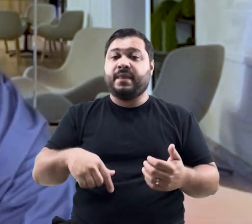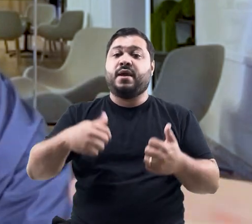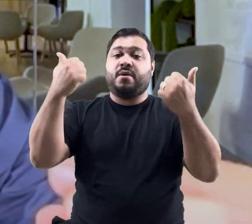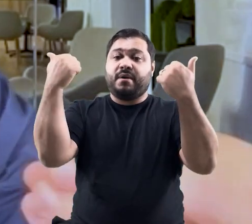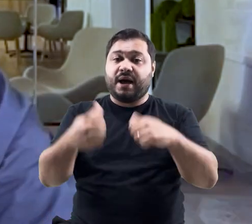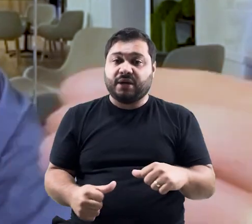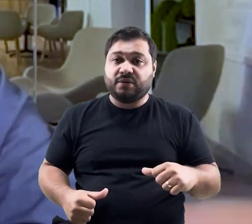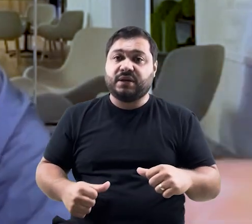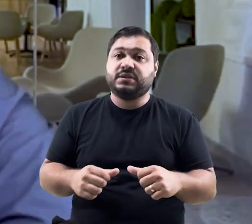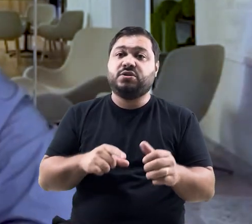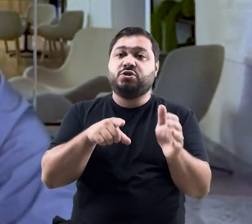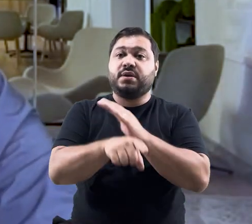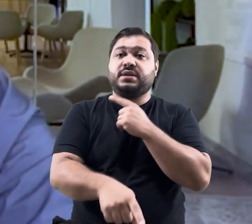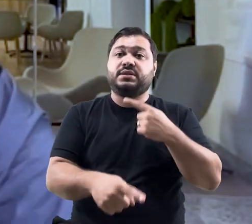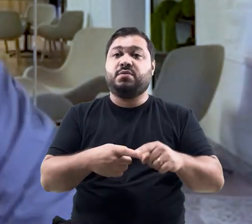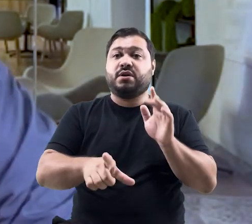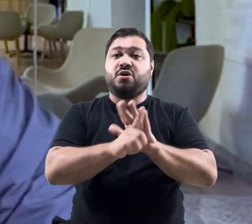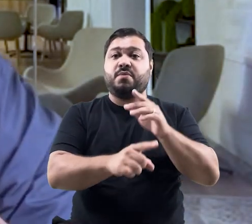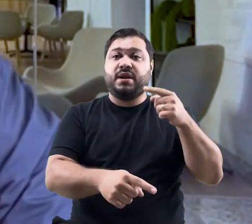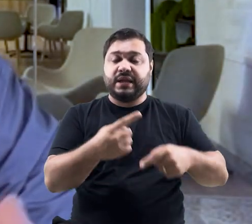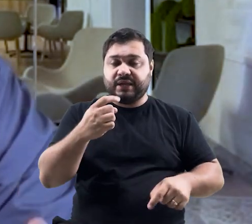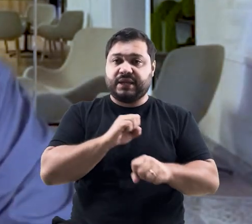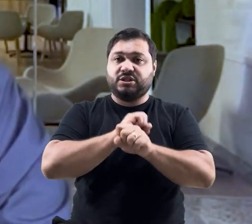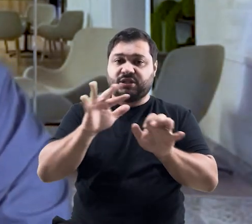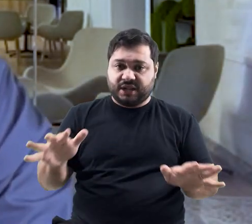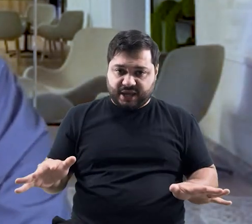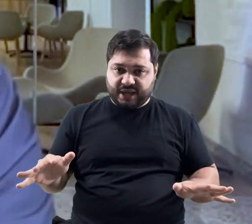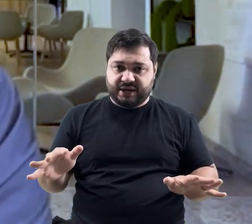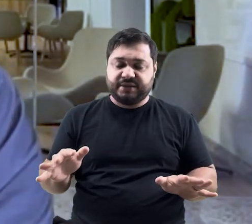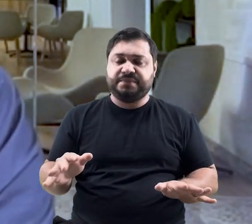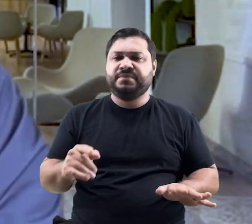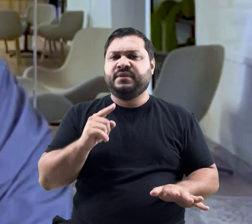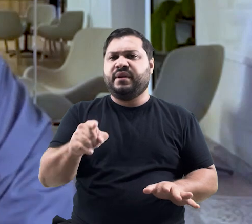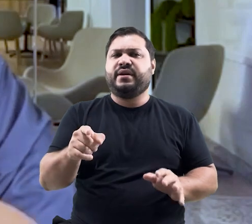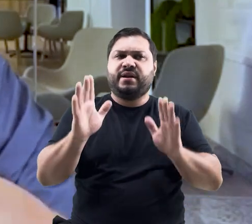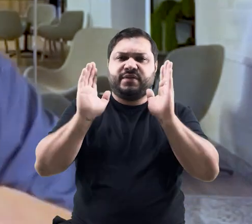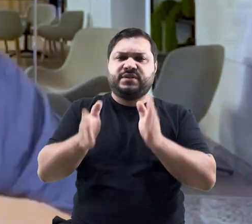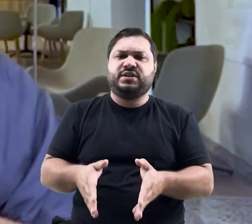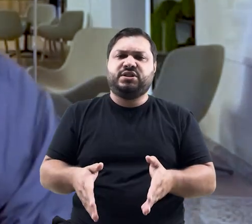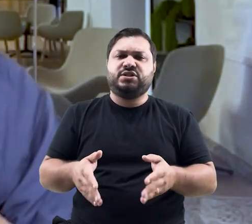é uma anulação de uma questão por uma ilegalidade clara,